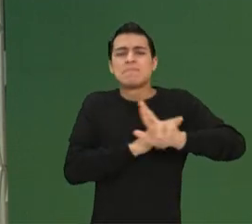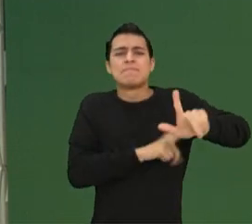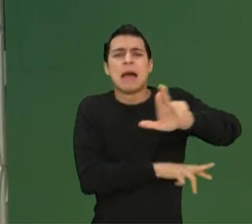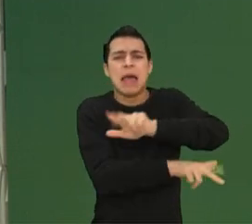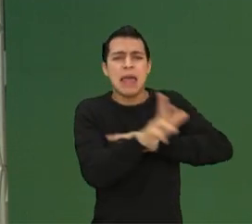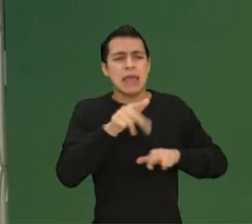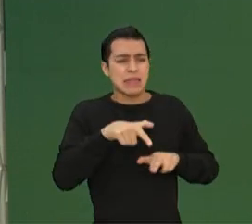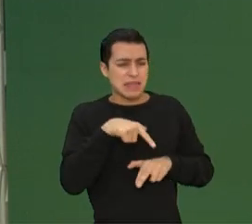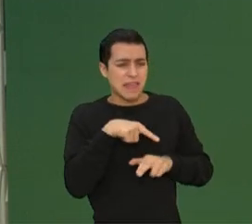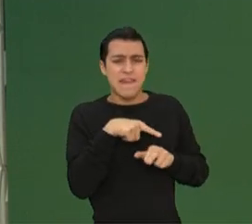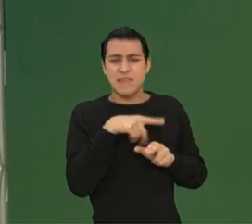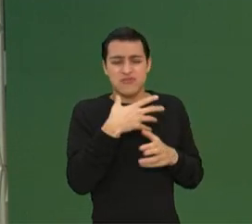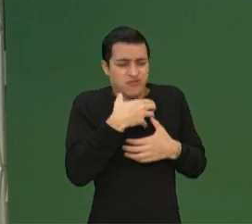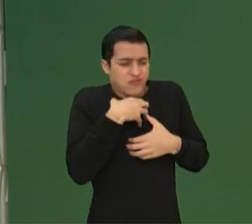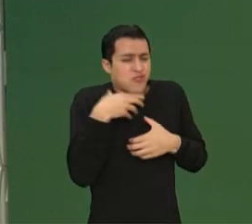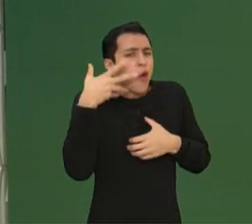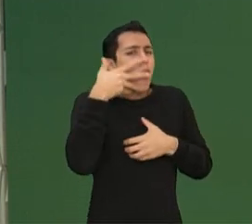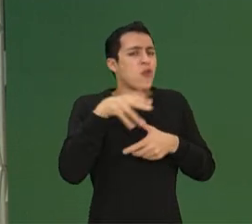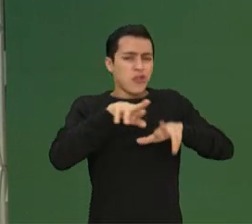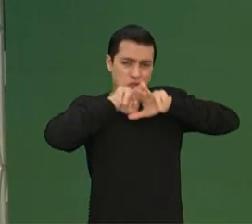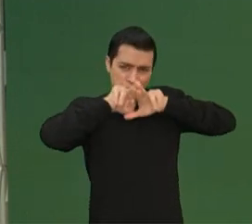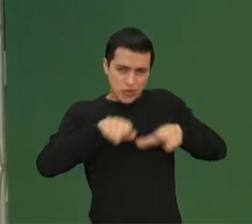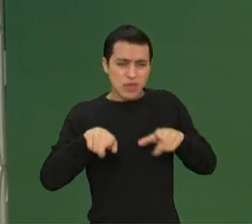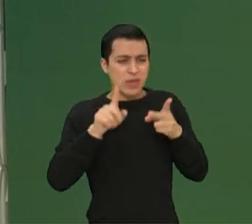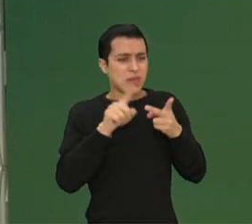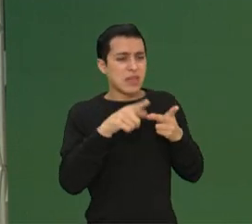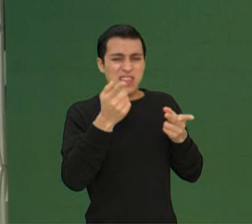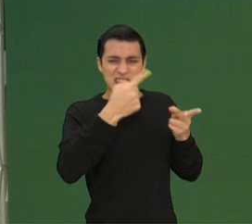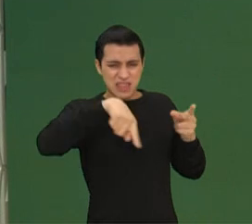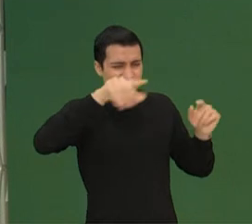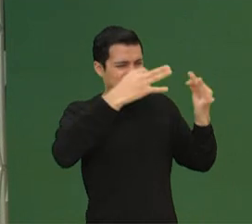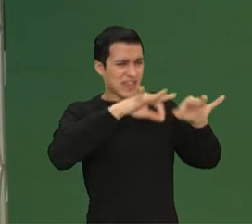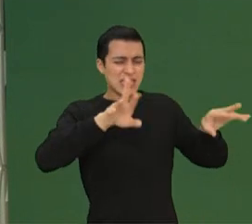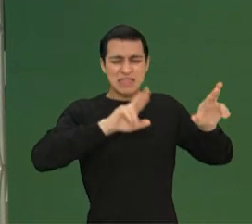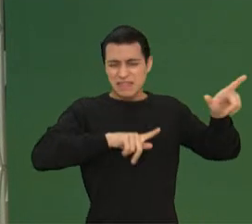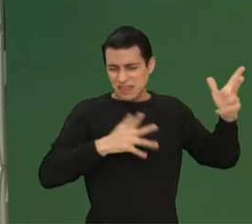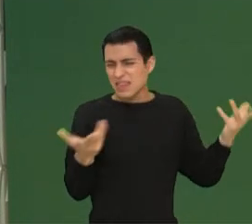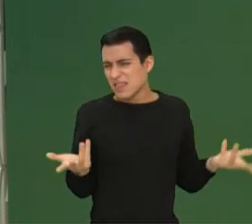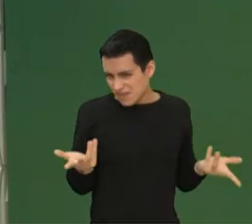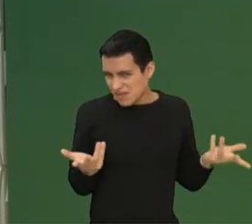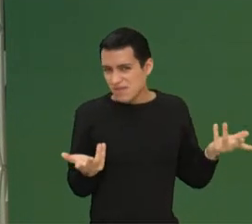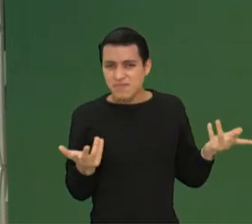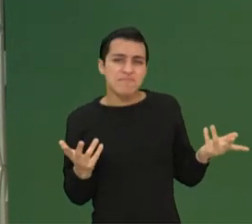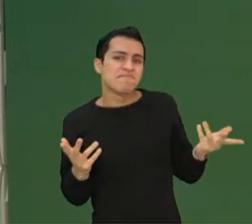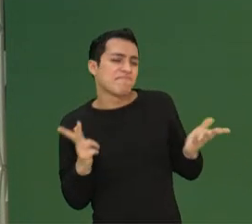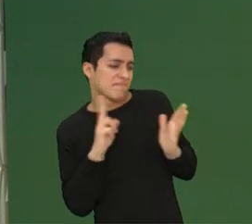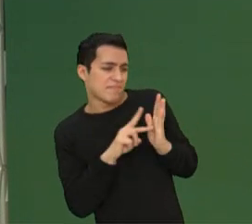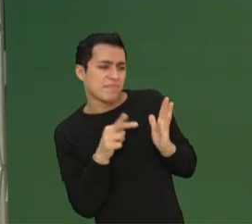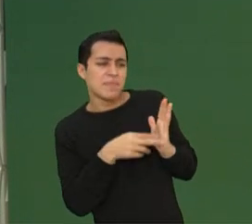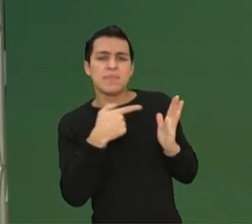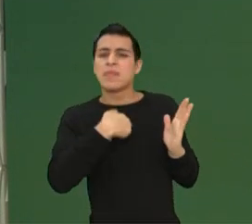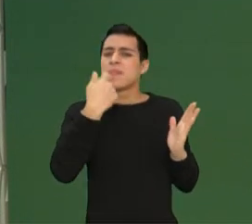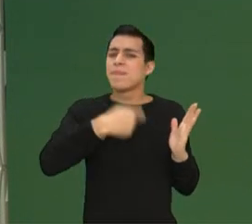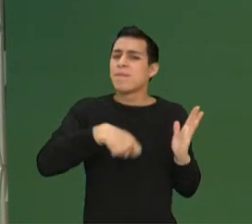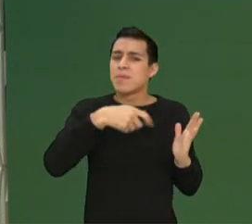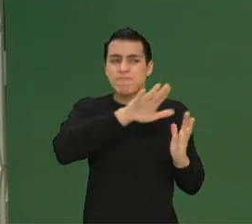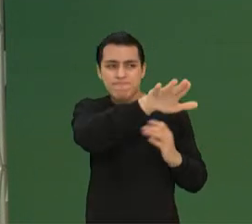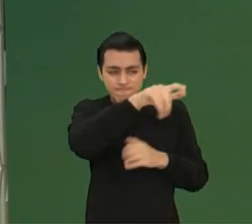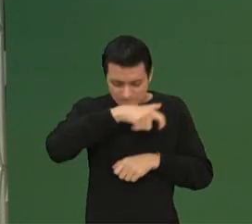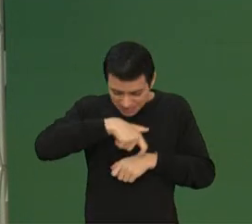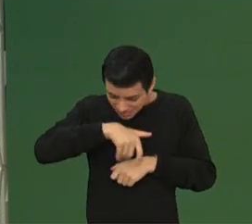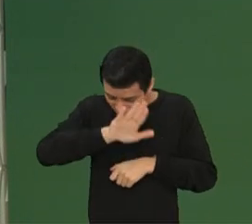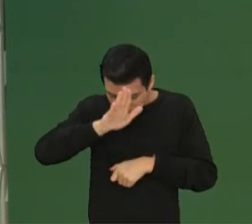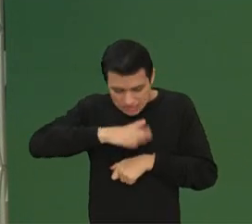com estrutura verbal diferente, estrutura frasal diferente. Então, eu vou ter que demandar um